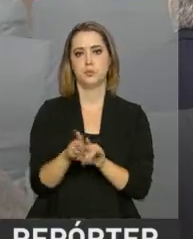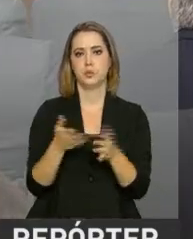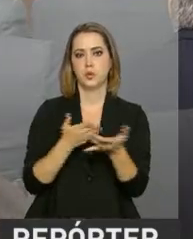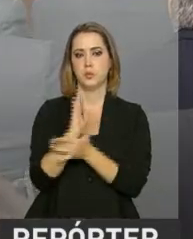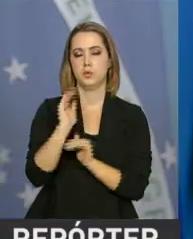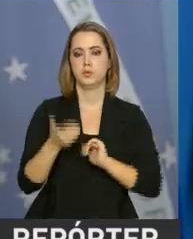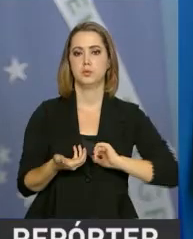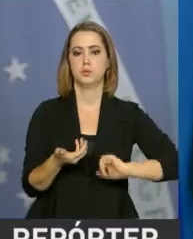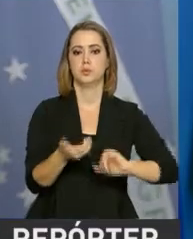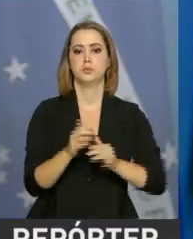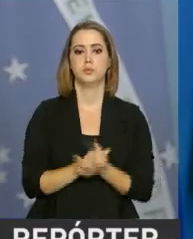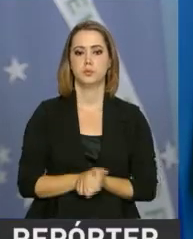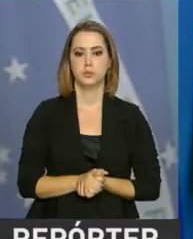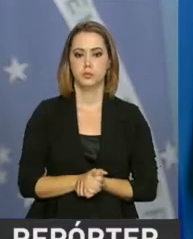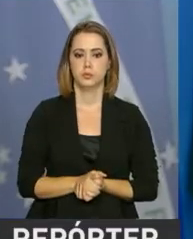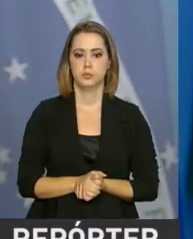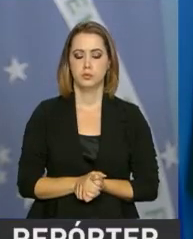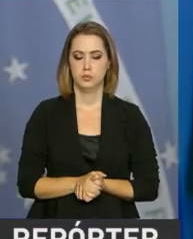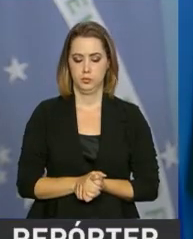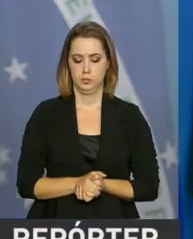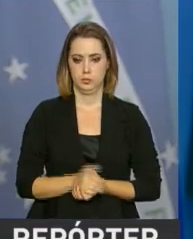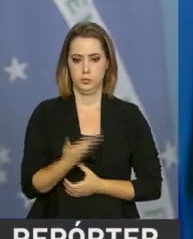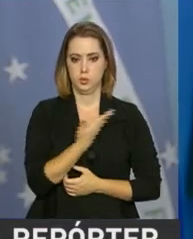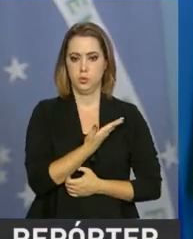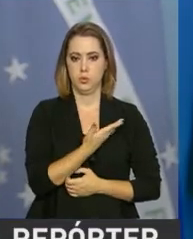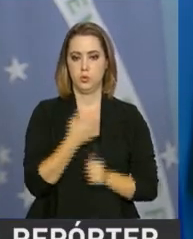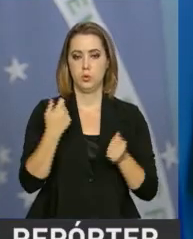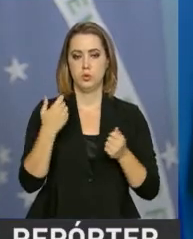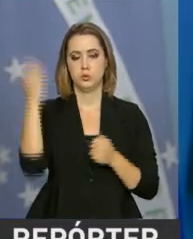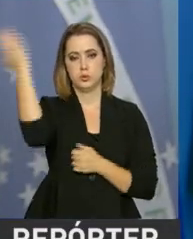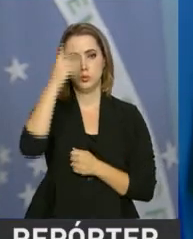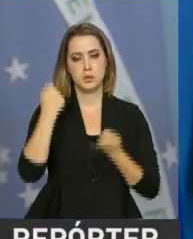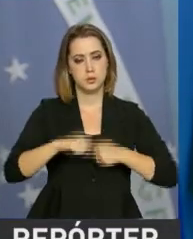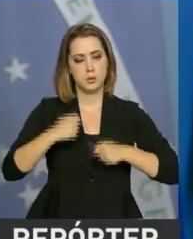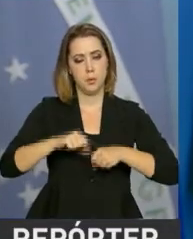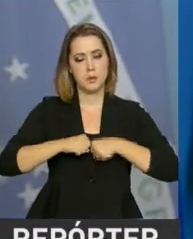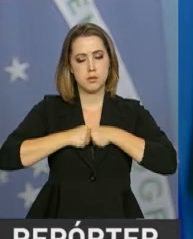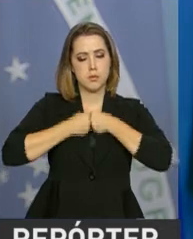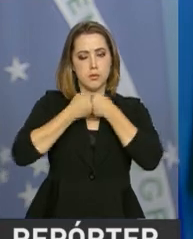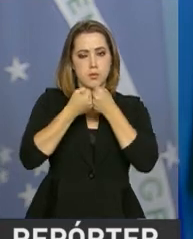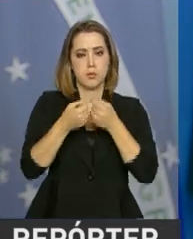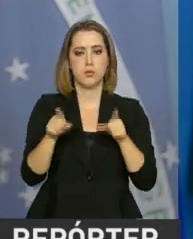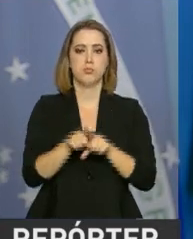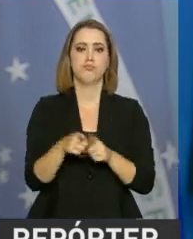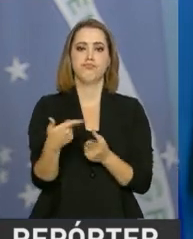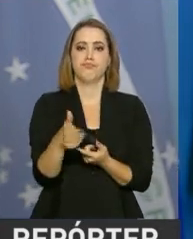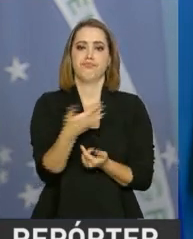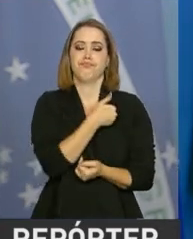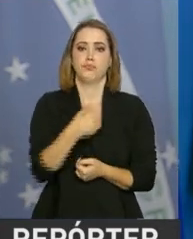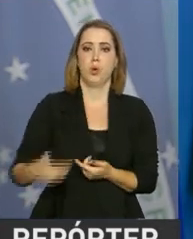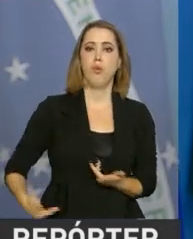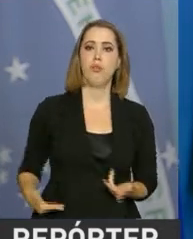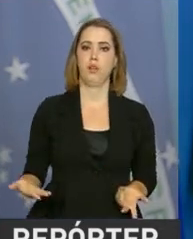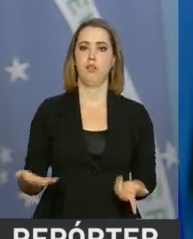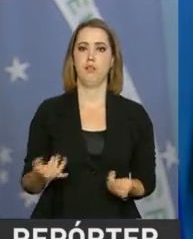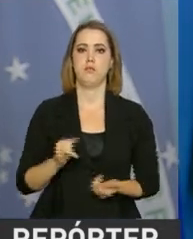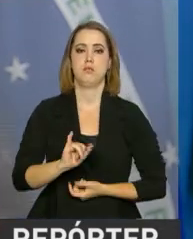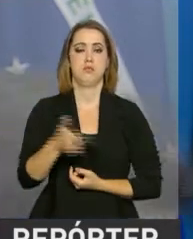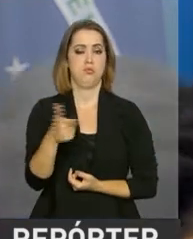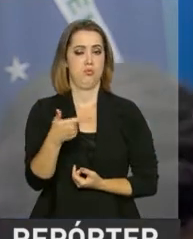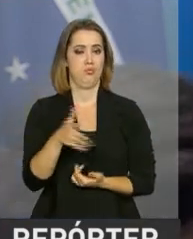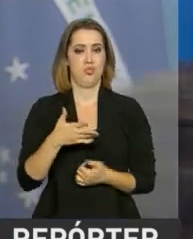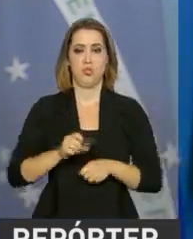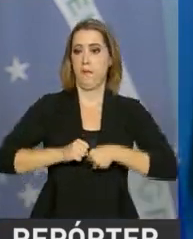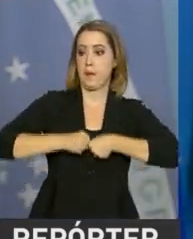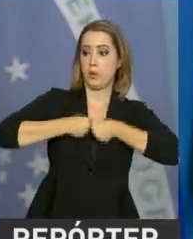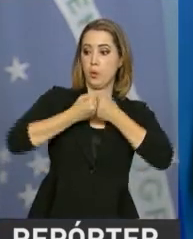pelo Congresso. Hoje no Brasil, se você não tiver coragem, você não consegue governar. Se você não tiver coragem, para que eu